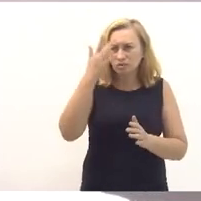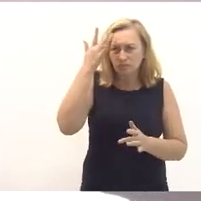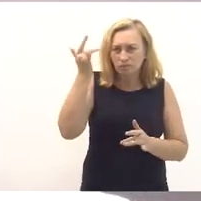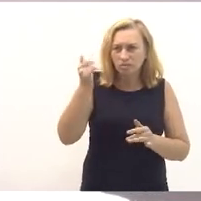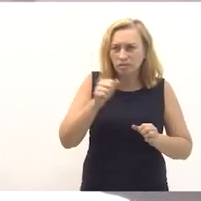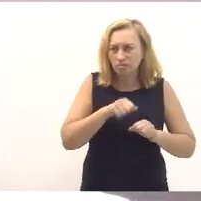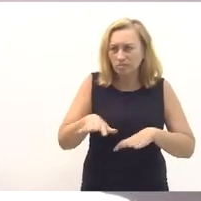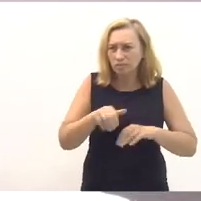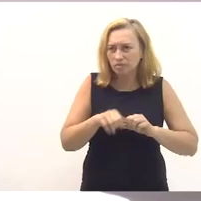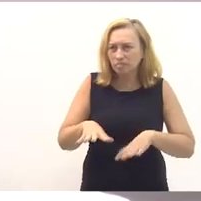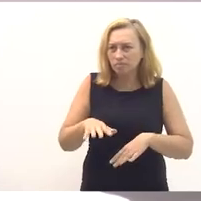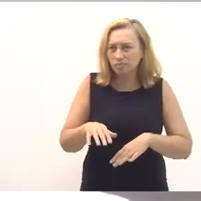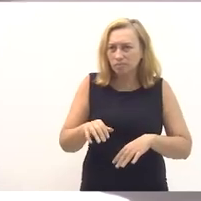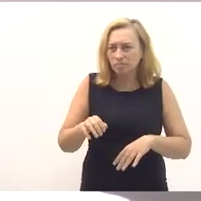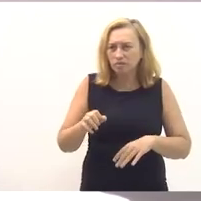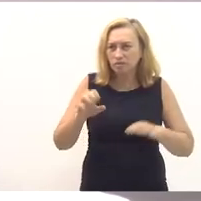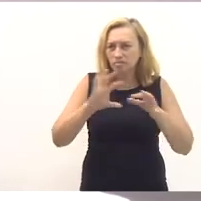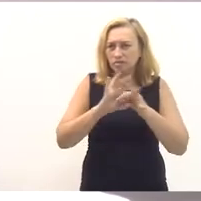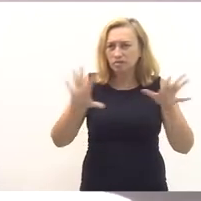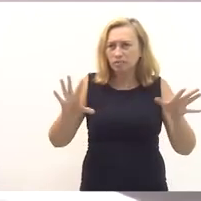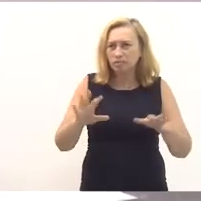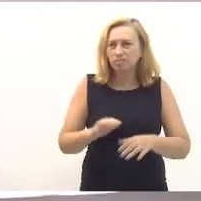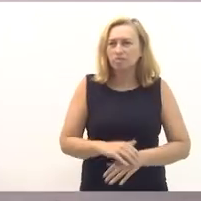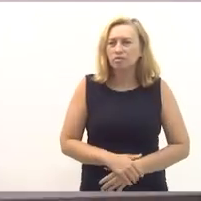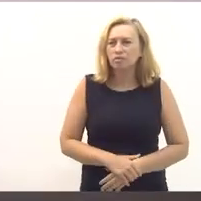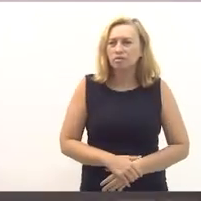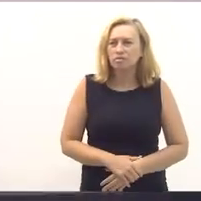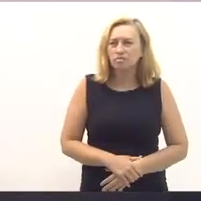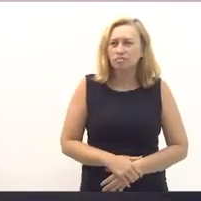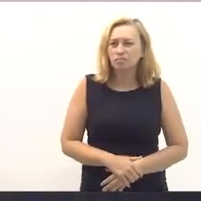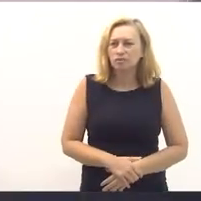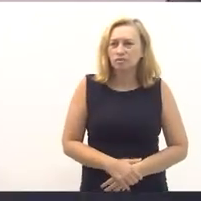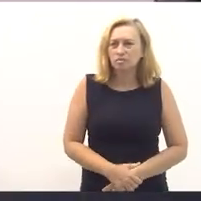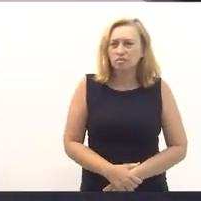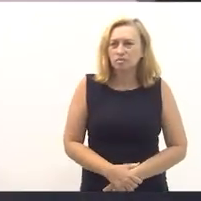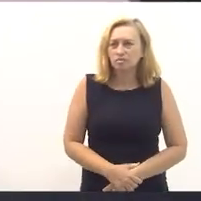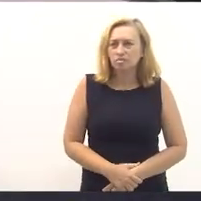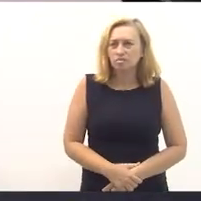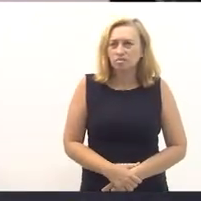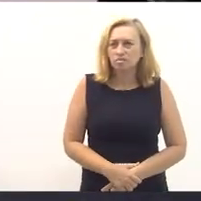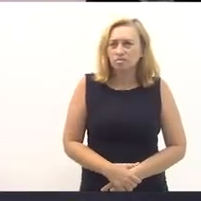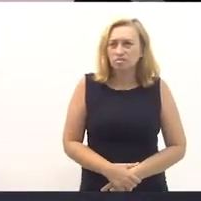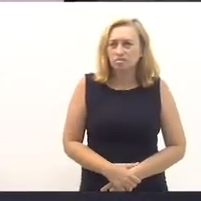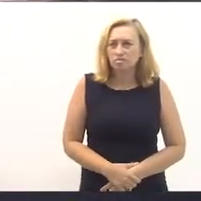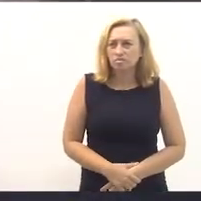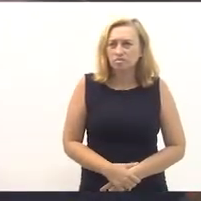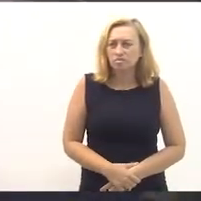marcha saudações e a corrida etárias E aí